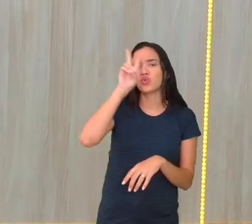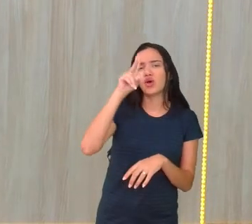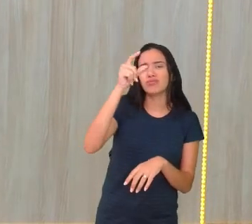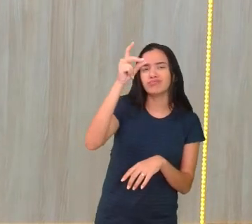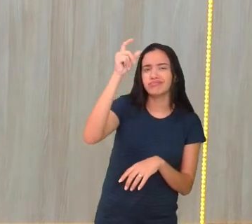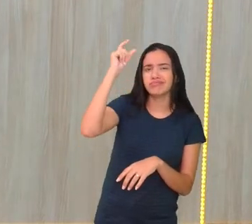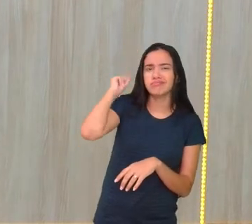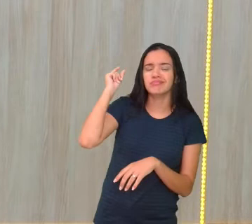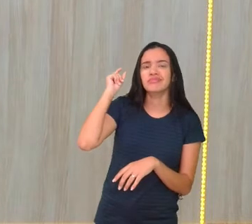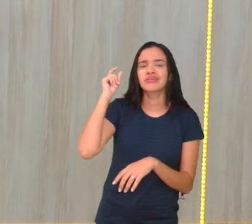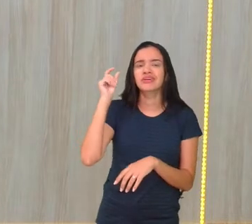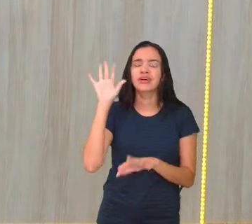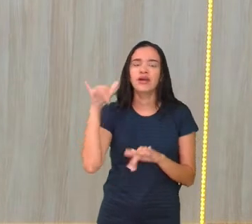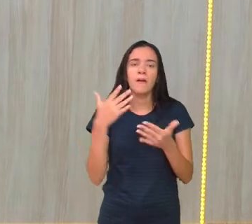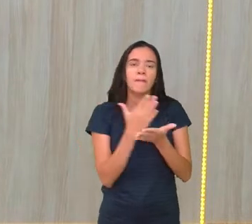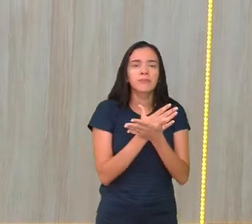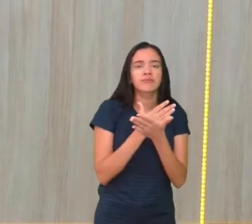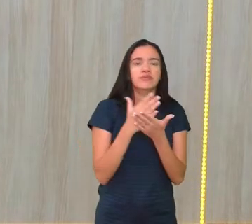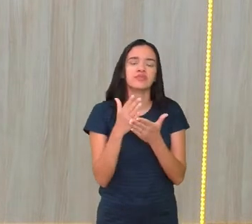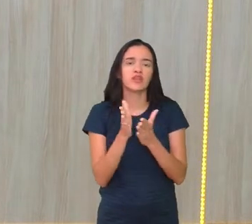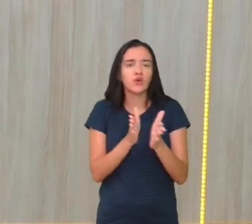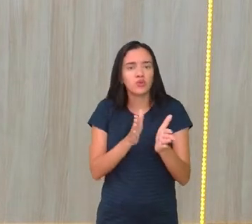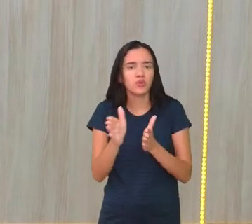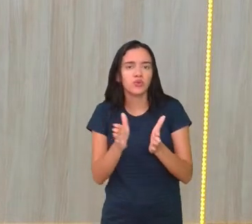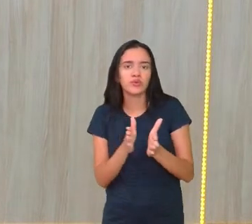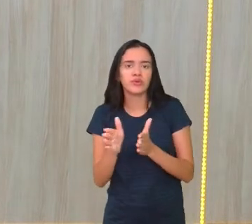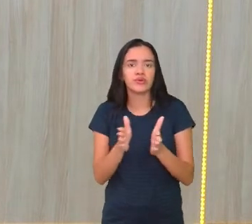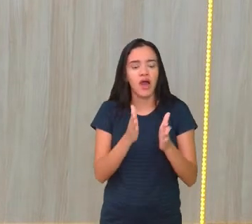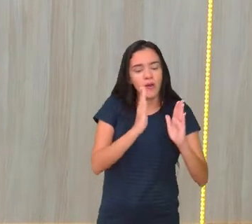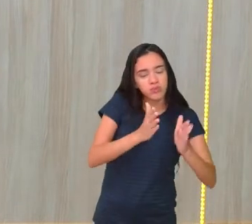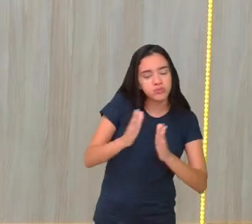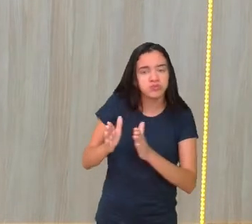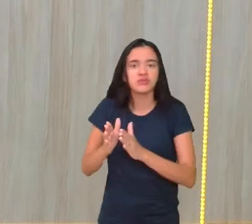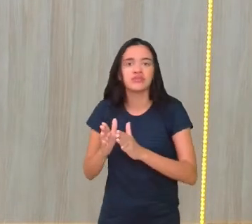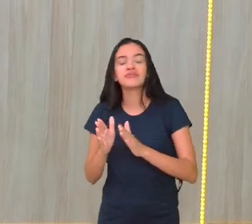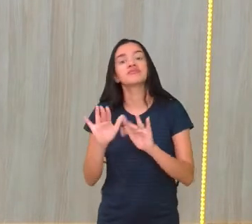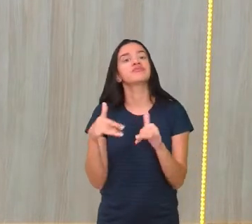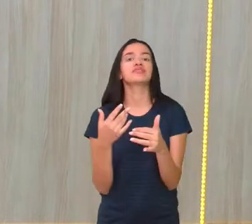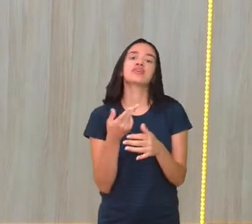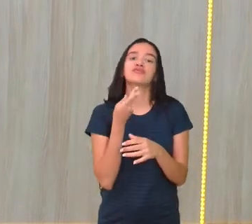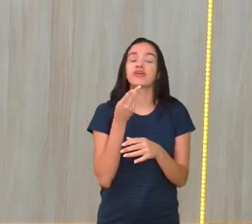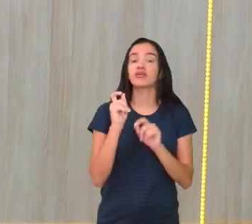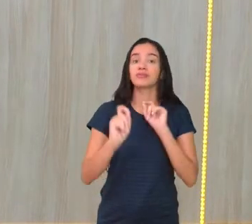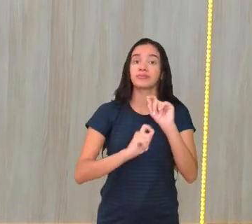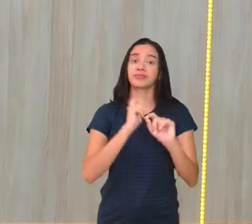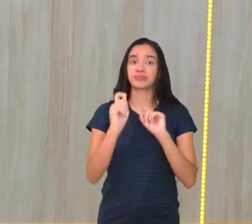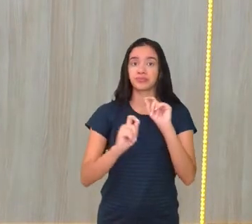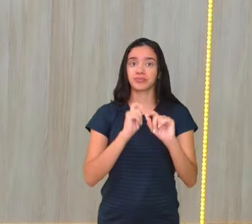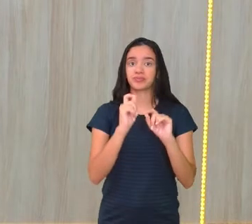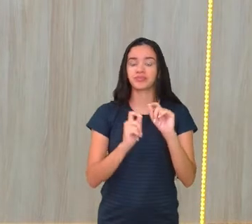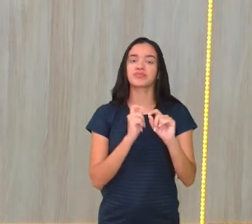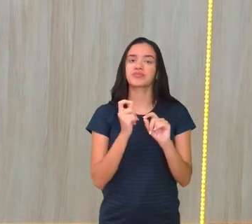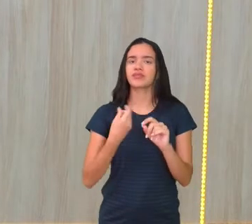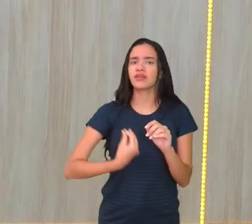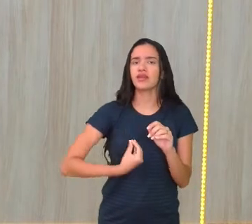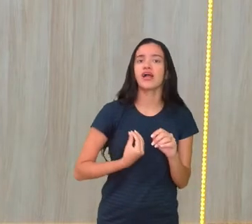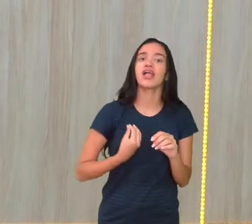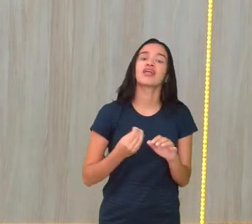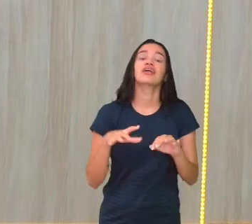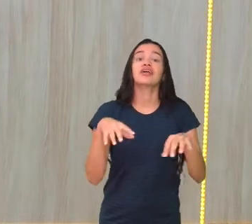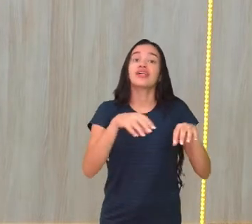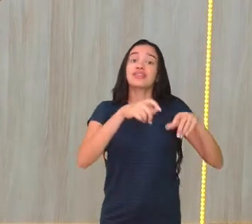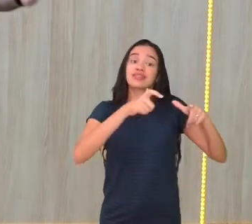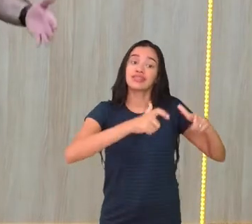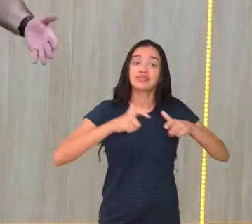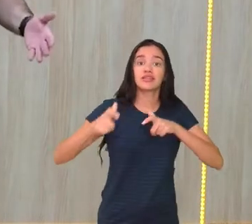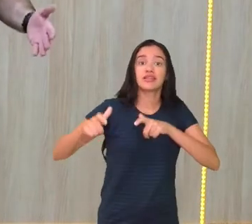anteriores ao início do processo de navegação marítima que falam a respeito da existência de terras aqui